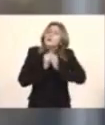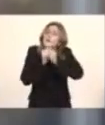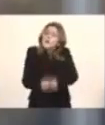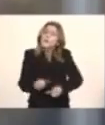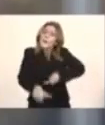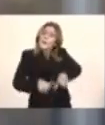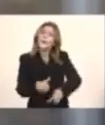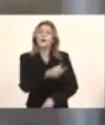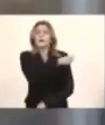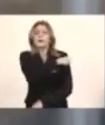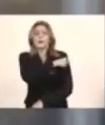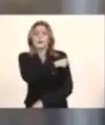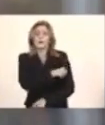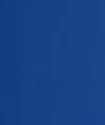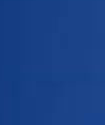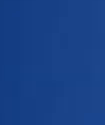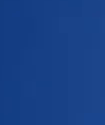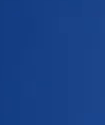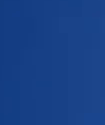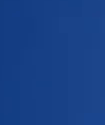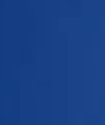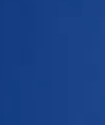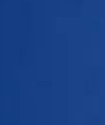transparência. Vamos juntos mudar o Rio.